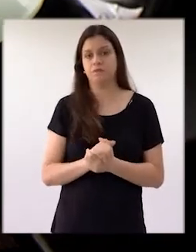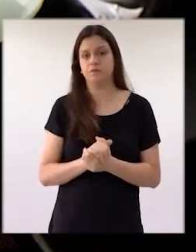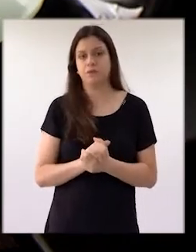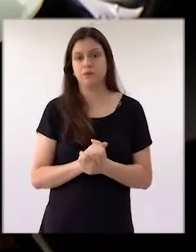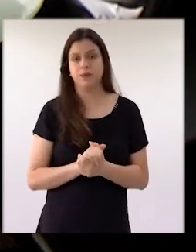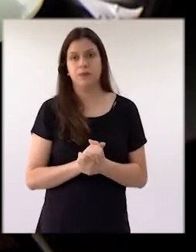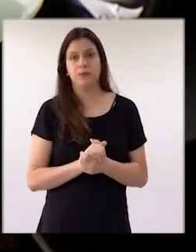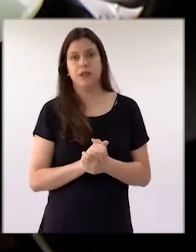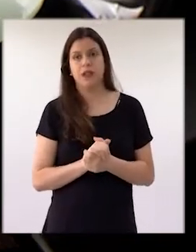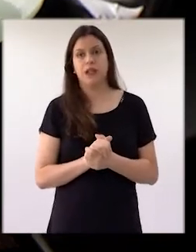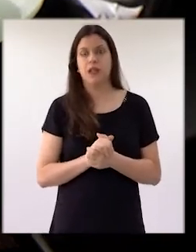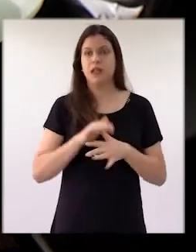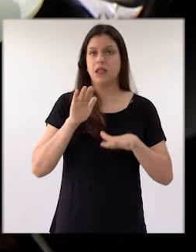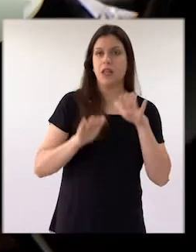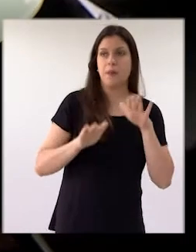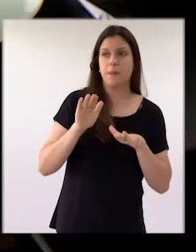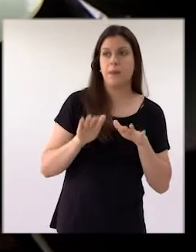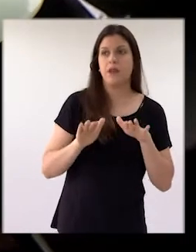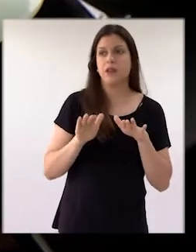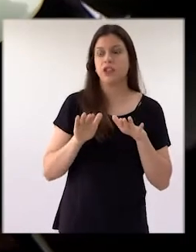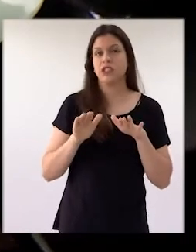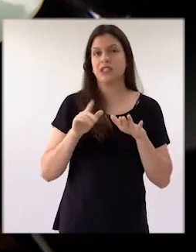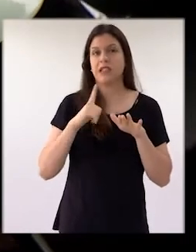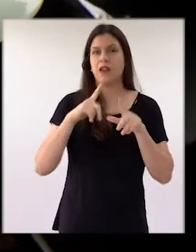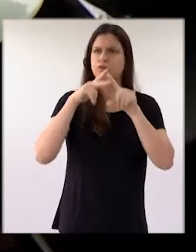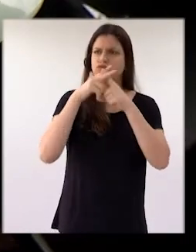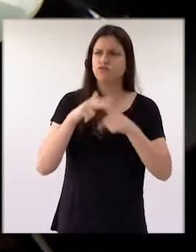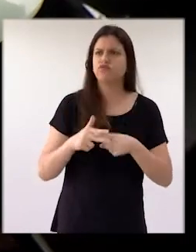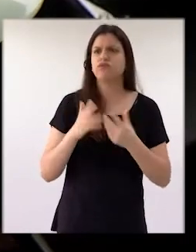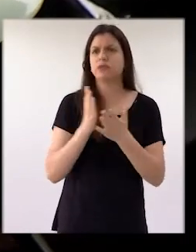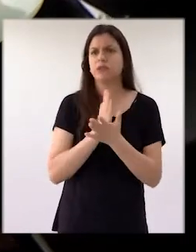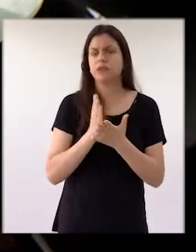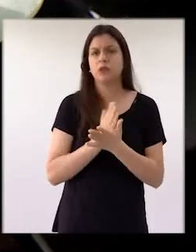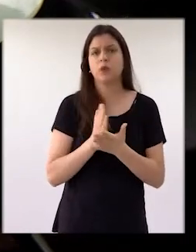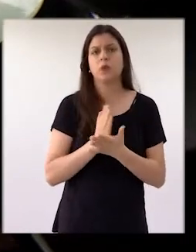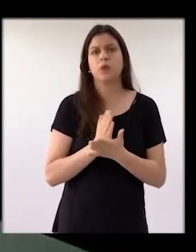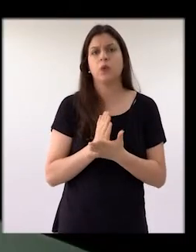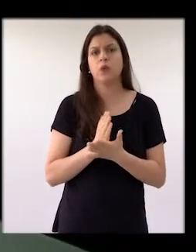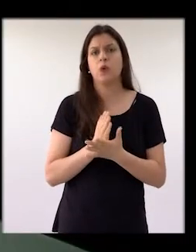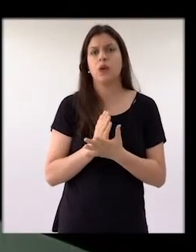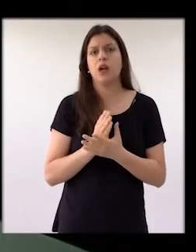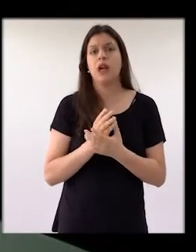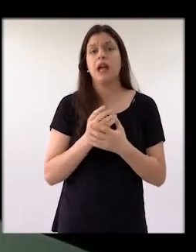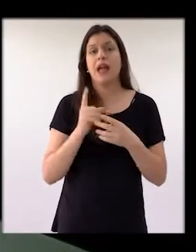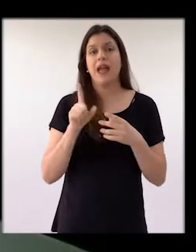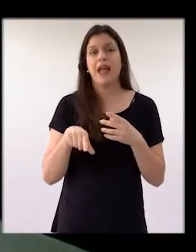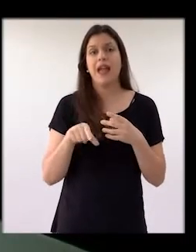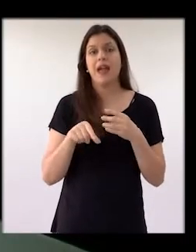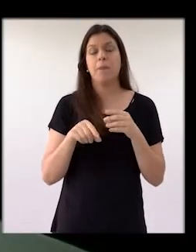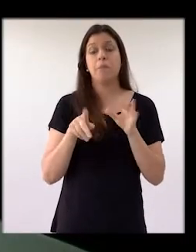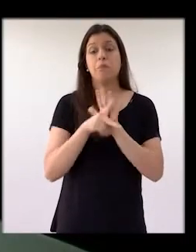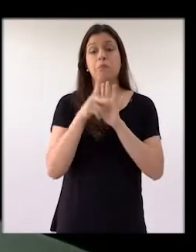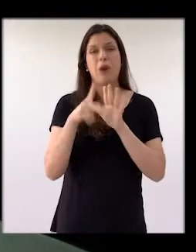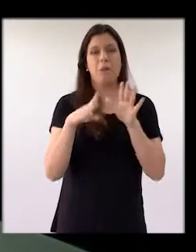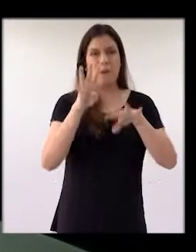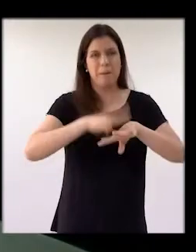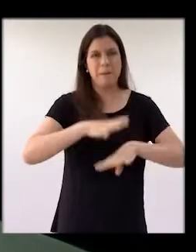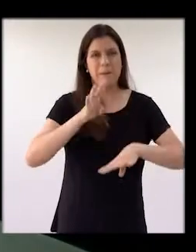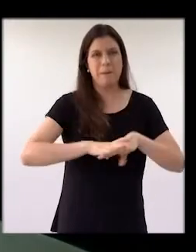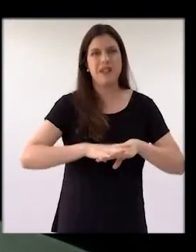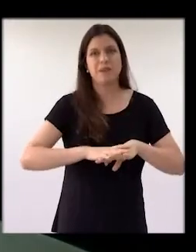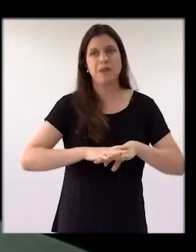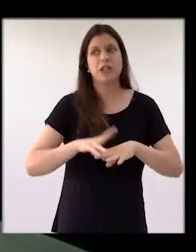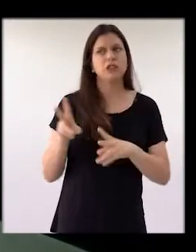possa ser aplicável. Ele já é aplicável, mas ainda a realidade tem que fazer uns ajustes, né, principalmente nessa parte matemática, que é do